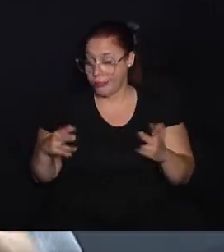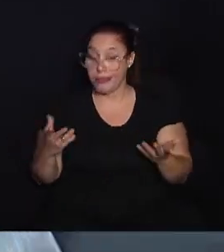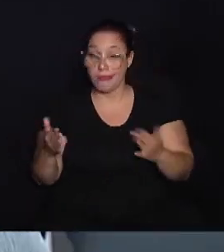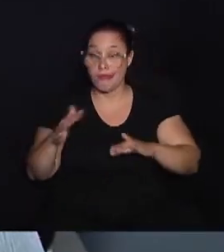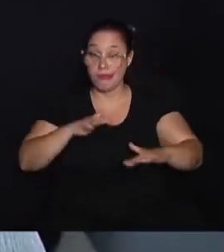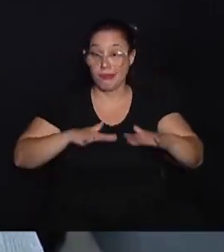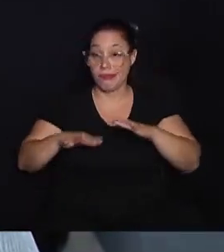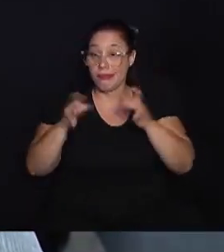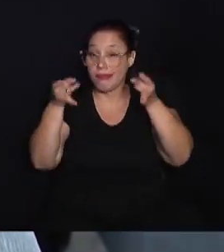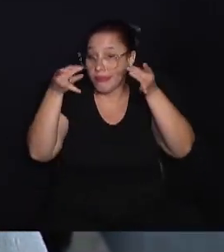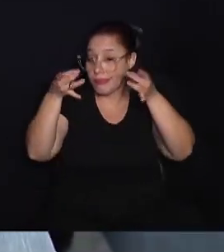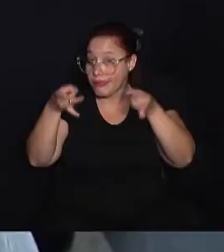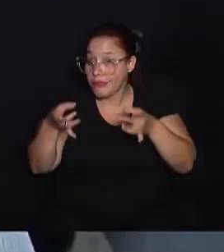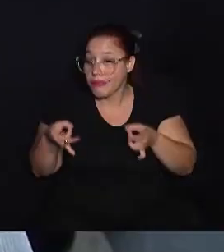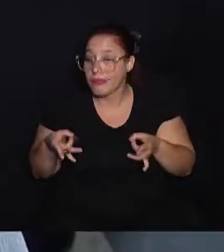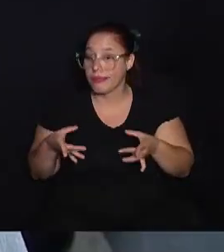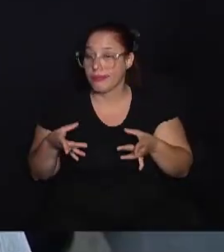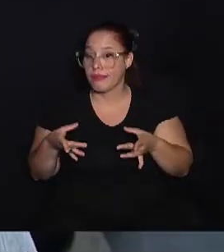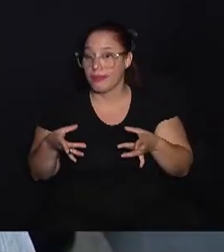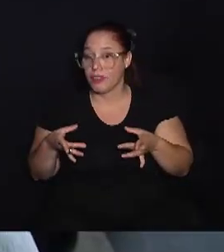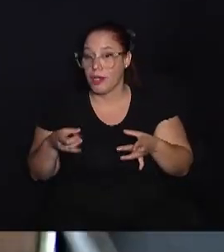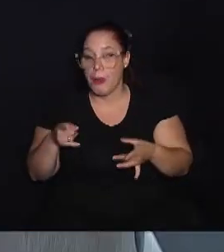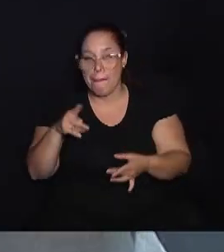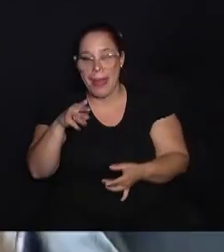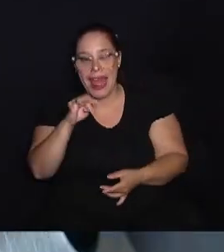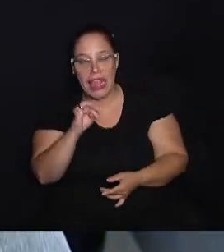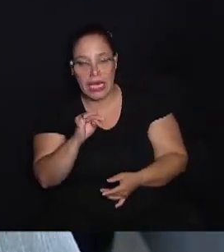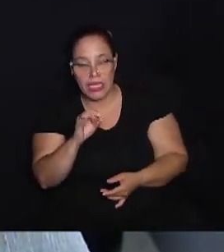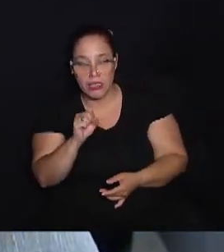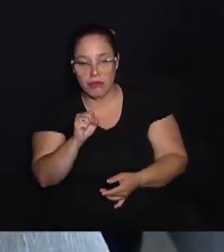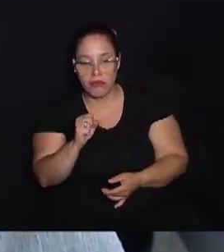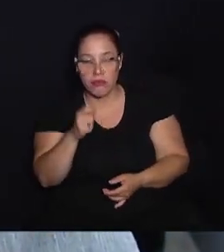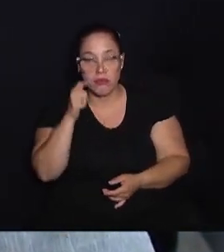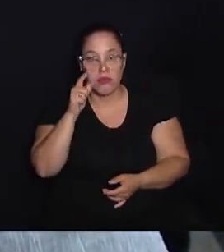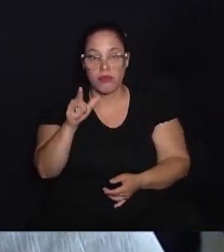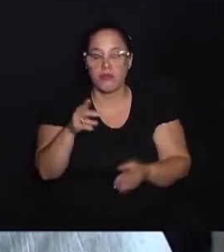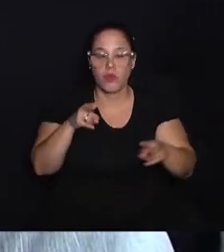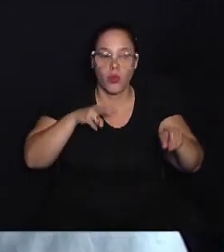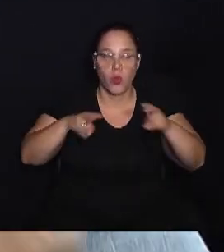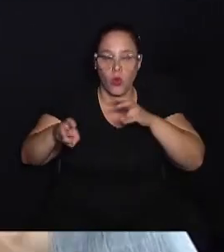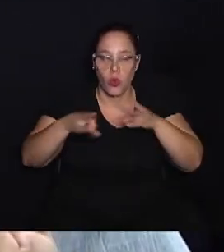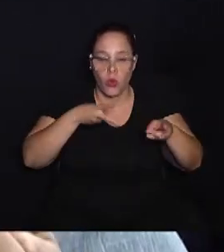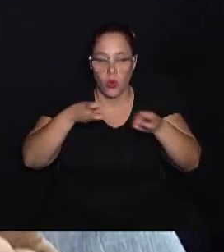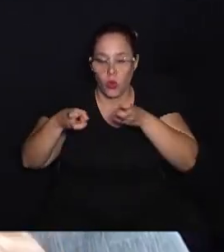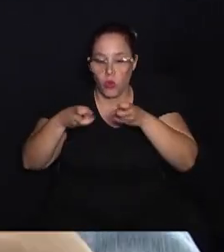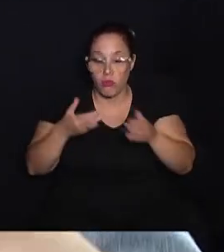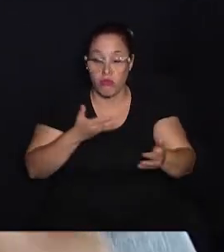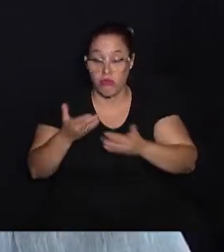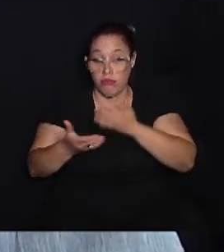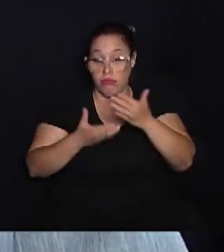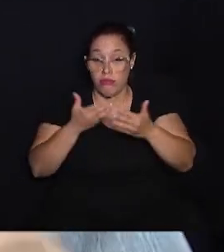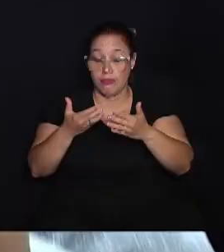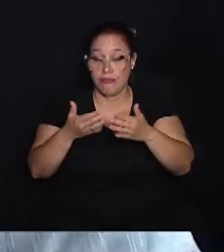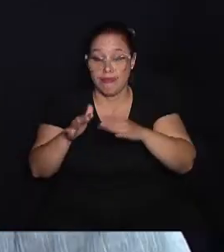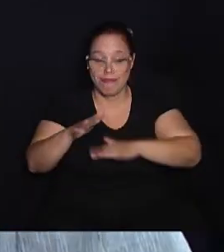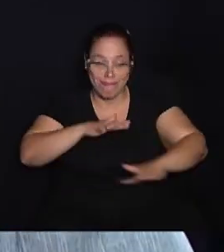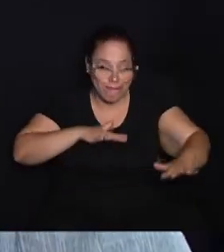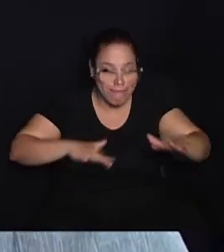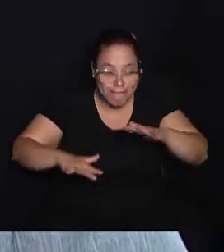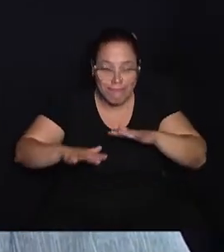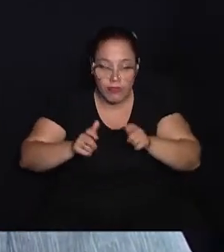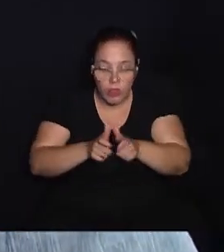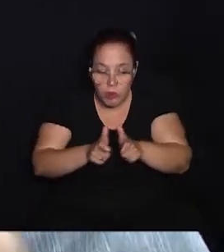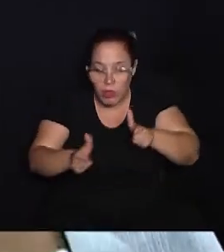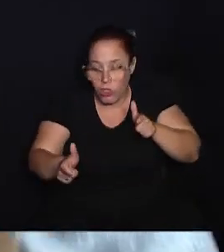animais a a a é um espaço específico para os animais para os pets e nós o que temos observado é que a